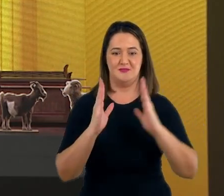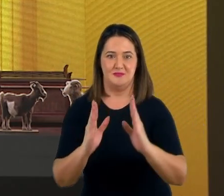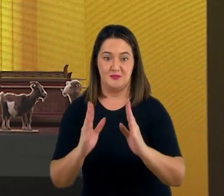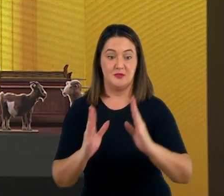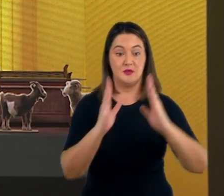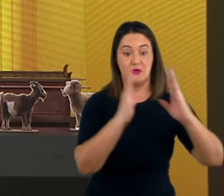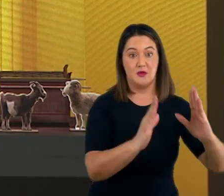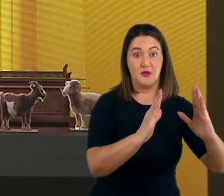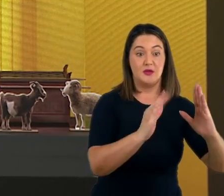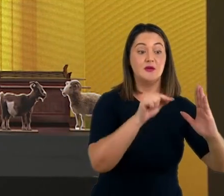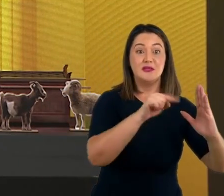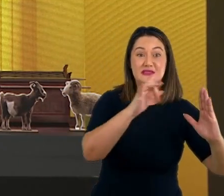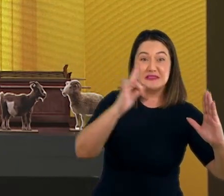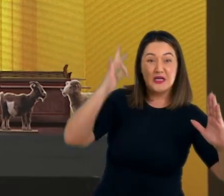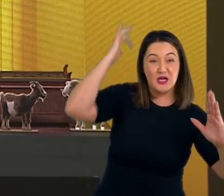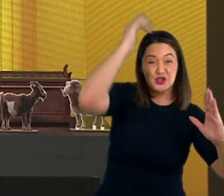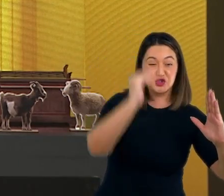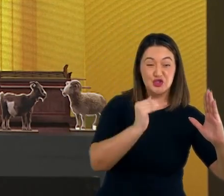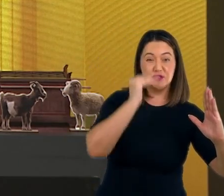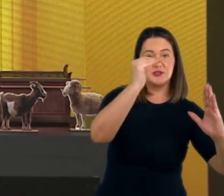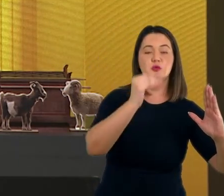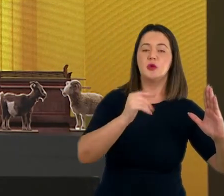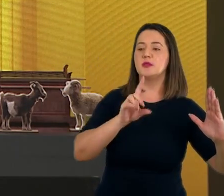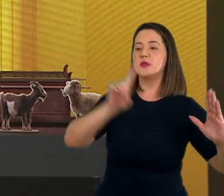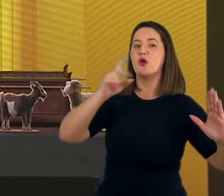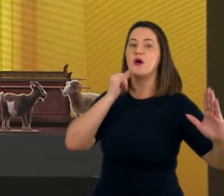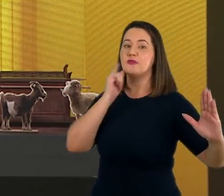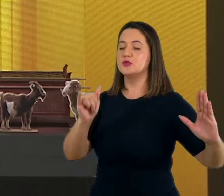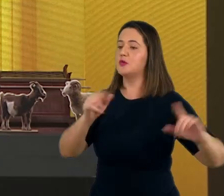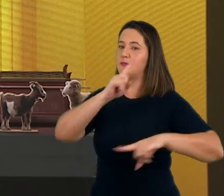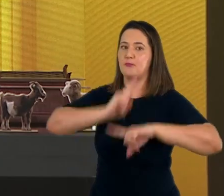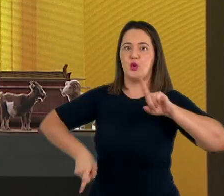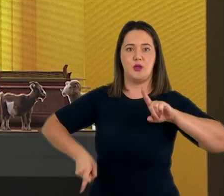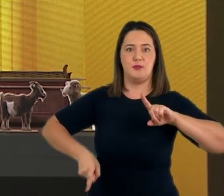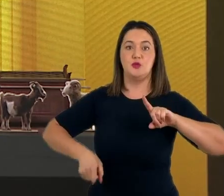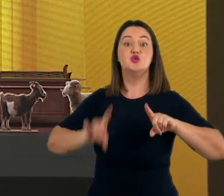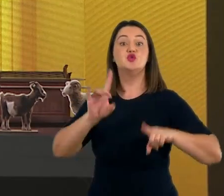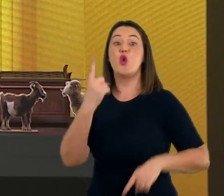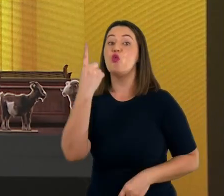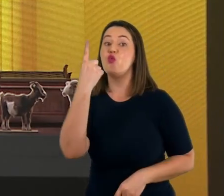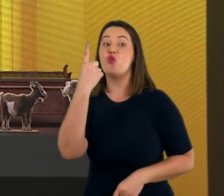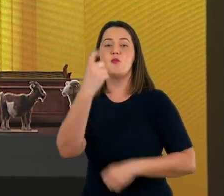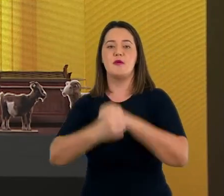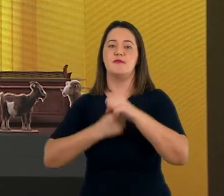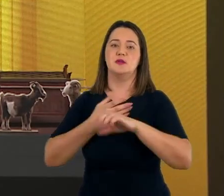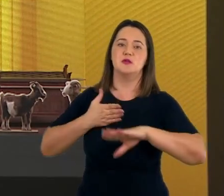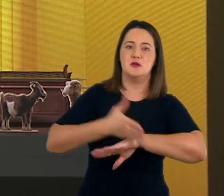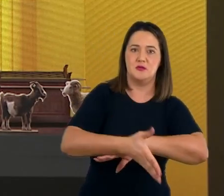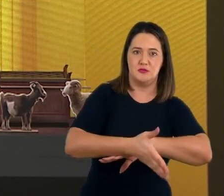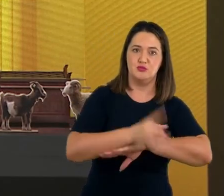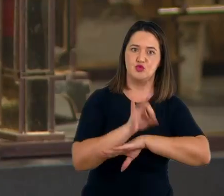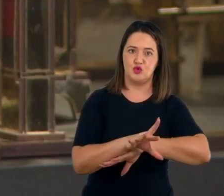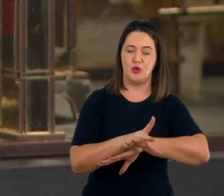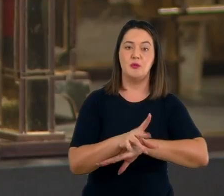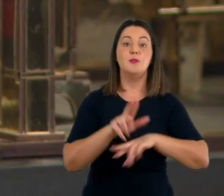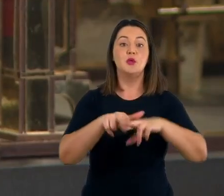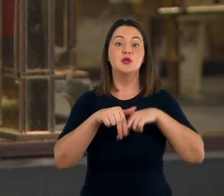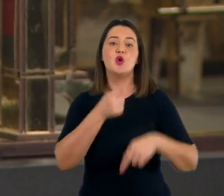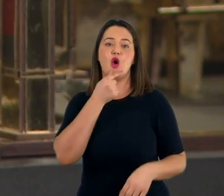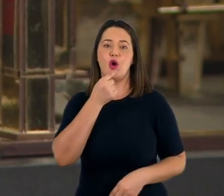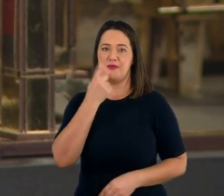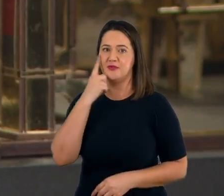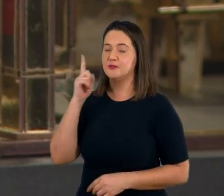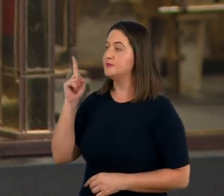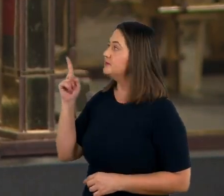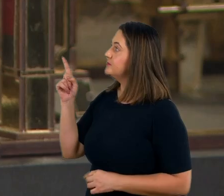lugar santíssimo. A única exceção ocorria justamente no dia da expiação, no dia do perdão. Neste